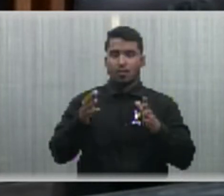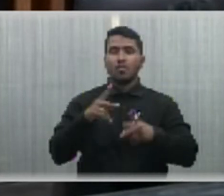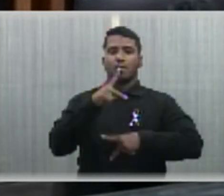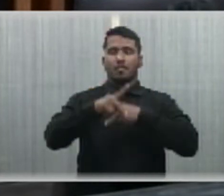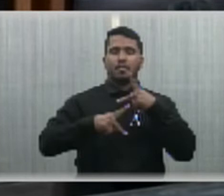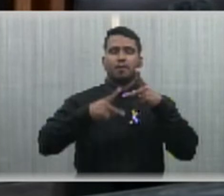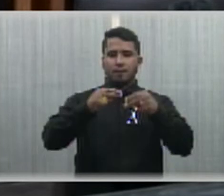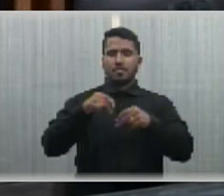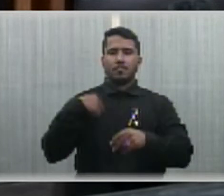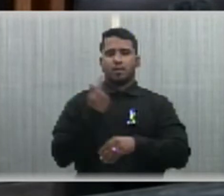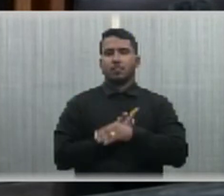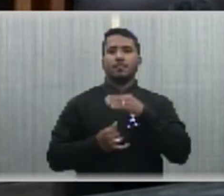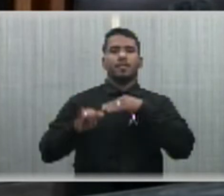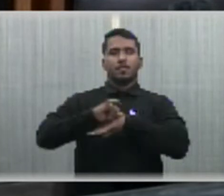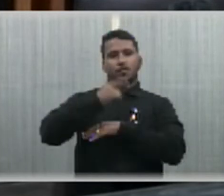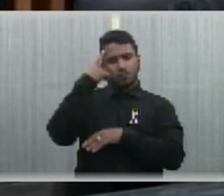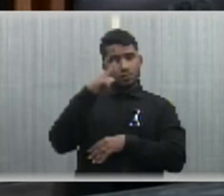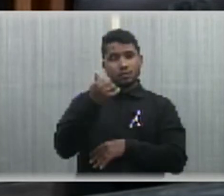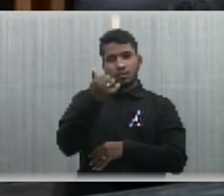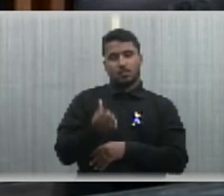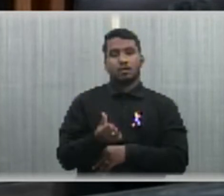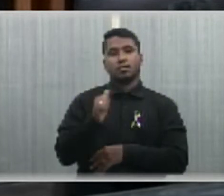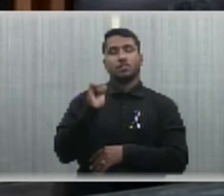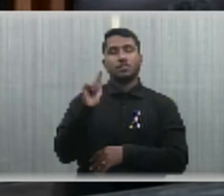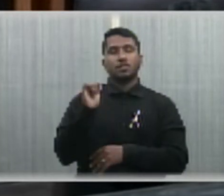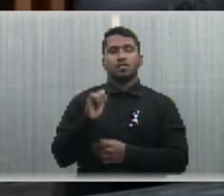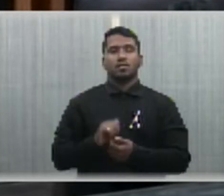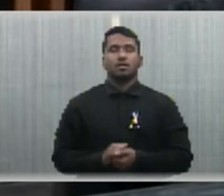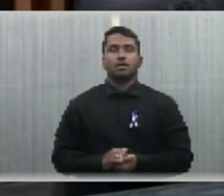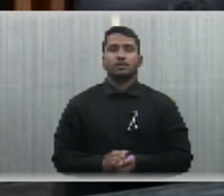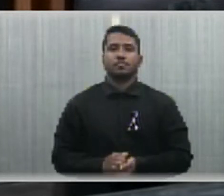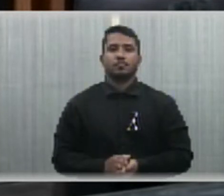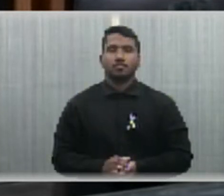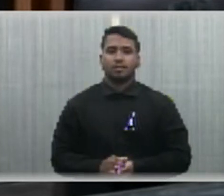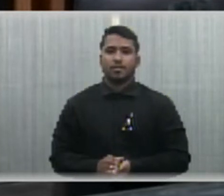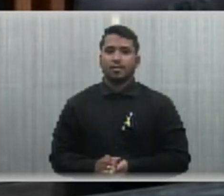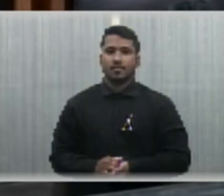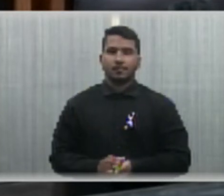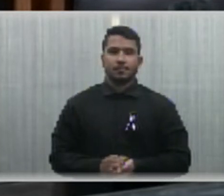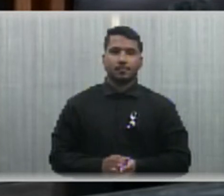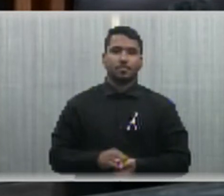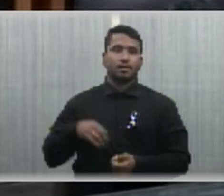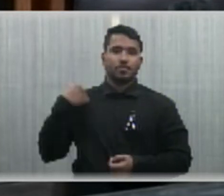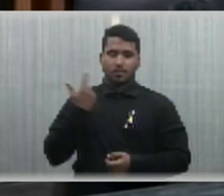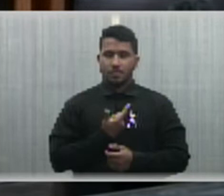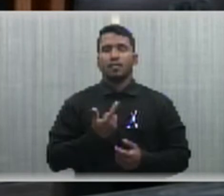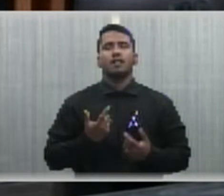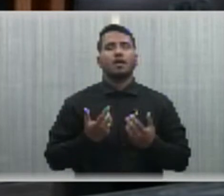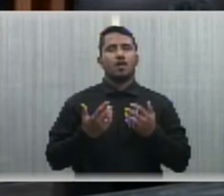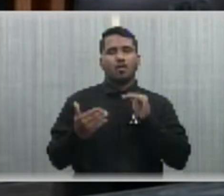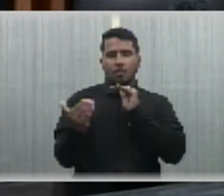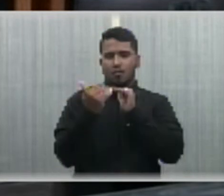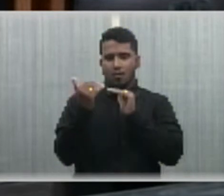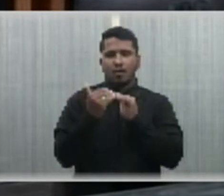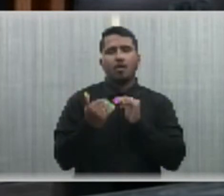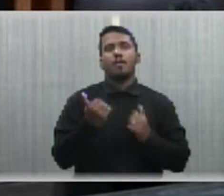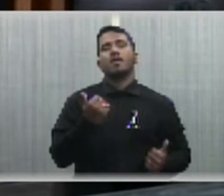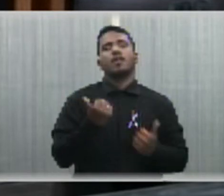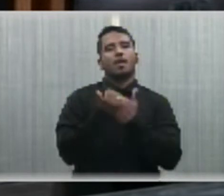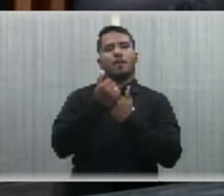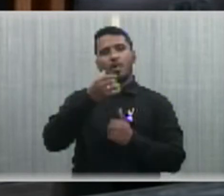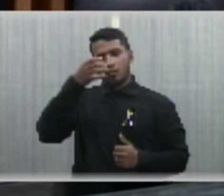para a capital no dia 16 de agosto, e nós iremos acompanhar porque somos a favor da cultura, somos a favor